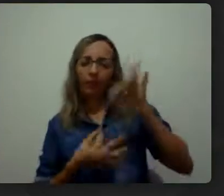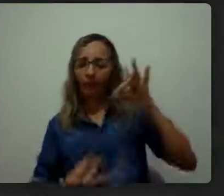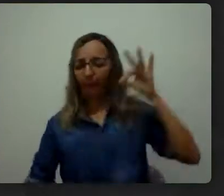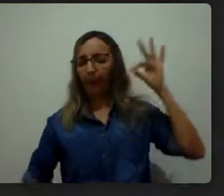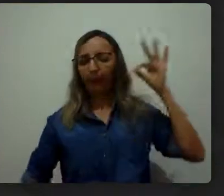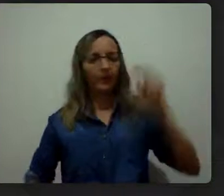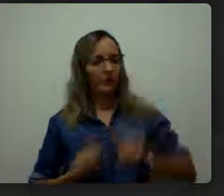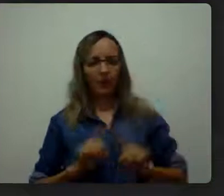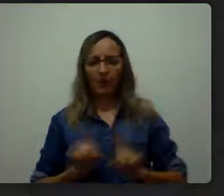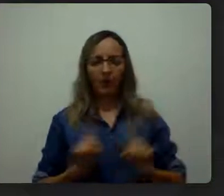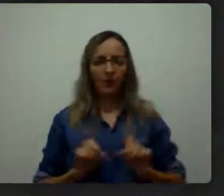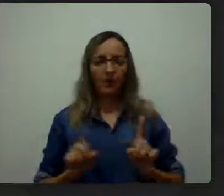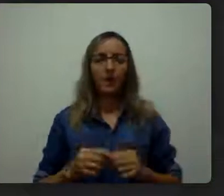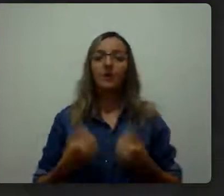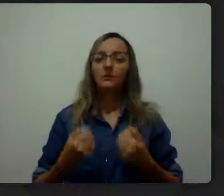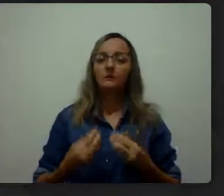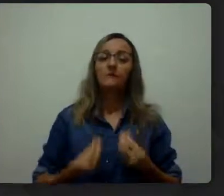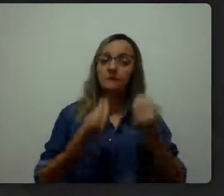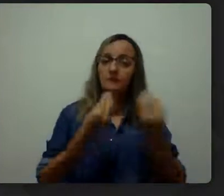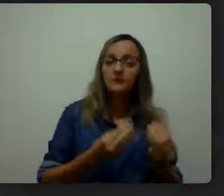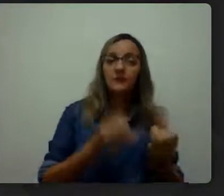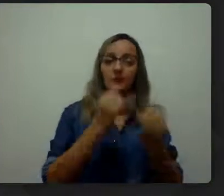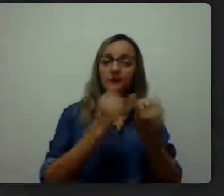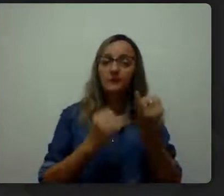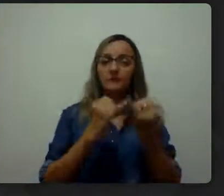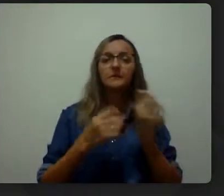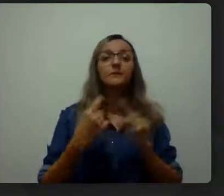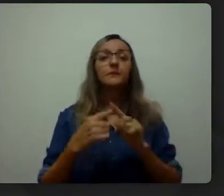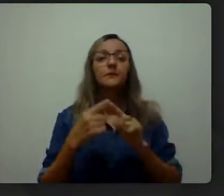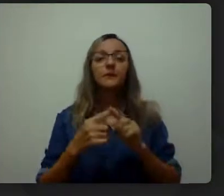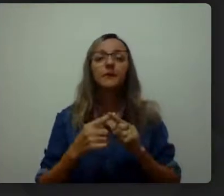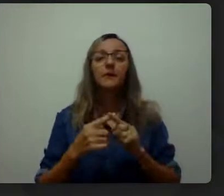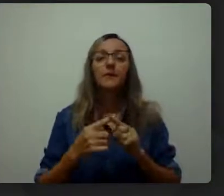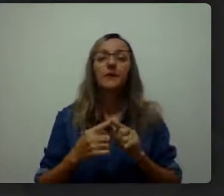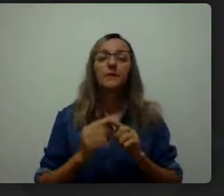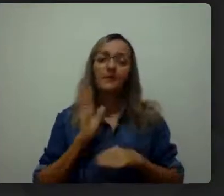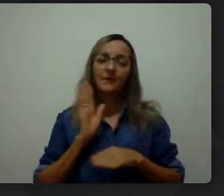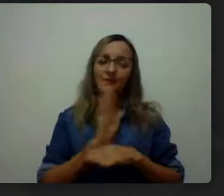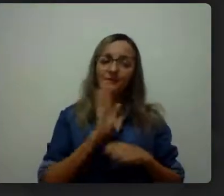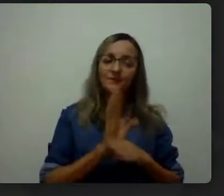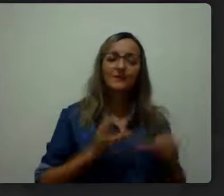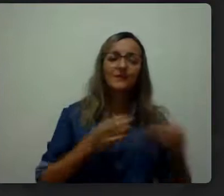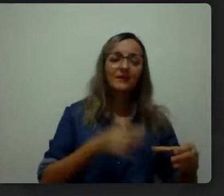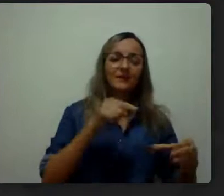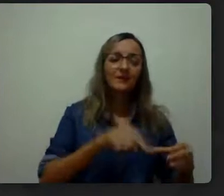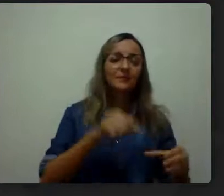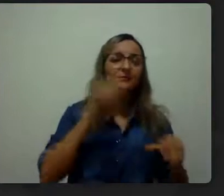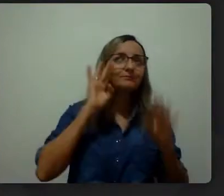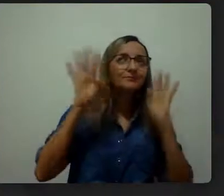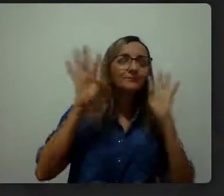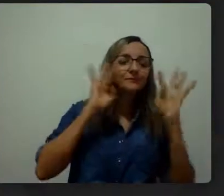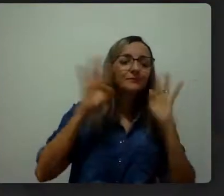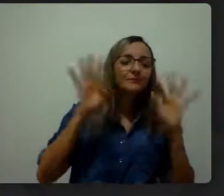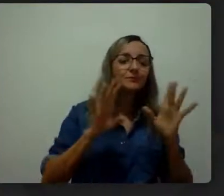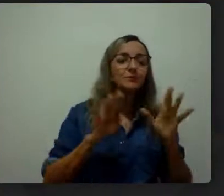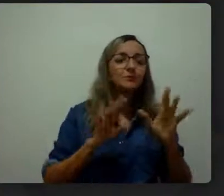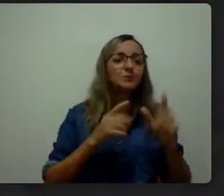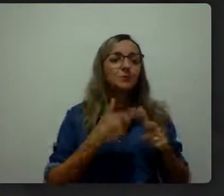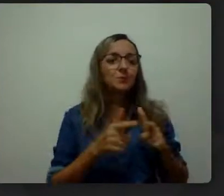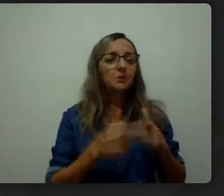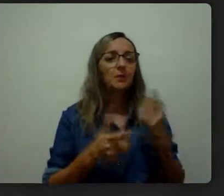objetiva. E os mentores, sim, terão acesso a essas respostas. Então, a cada entrega, os mentores vão ter acesso a essas respostas e vão poder ajudar as equipes